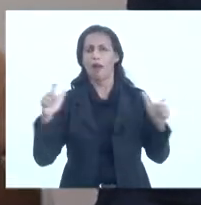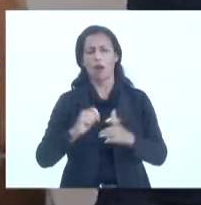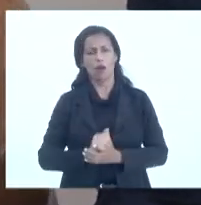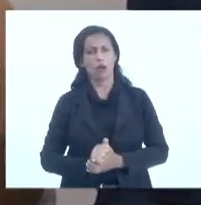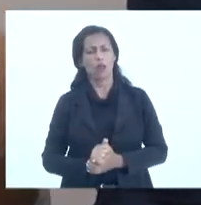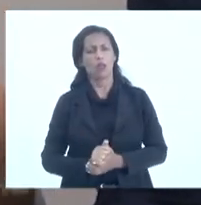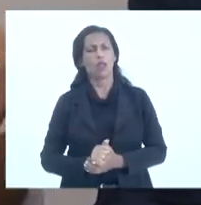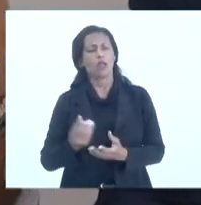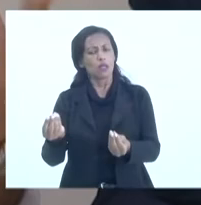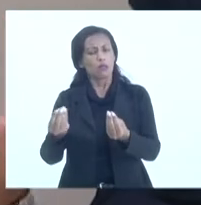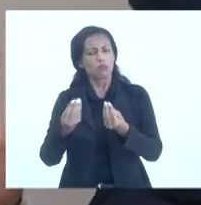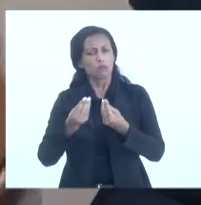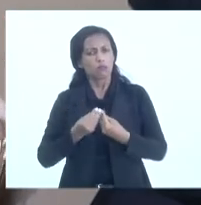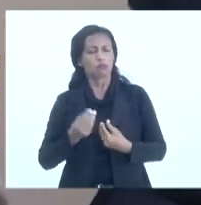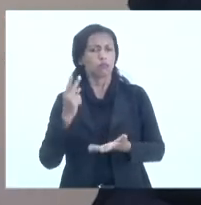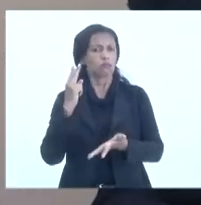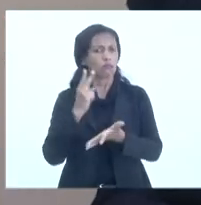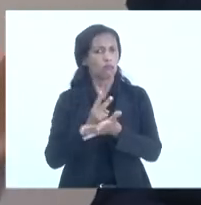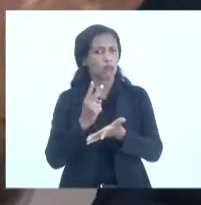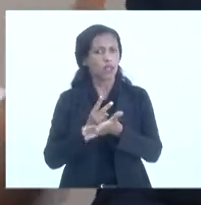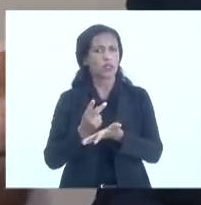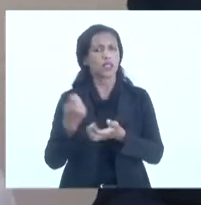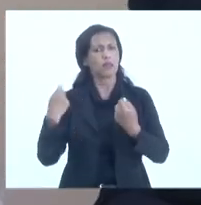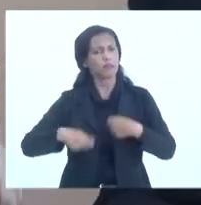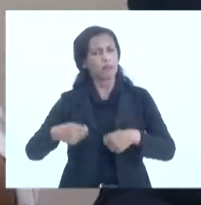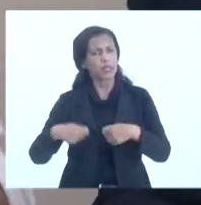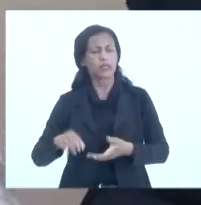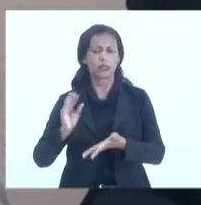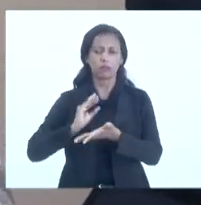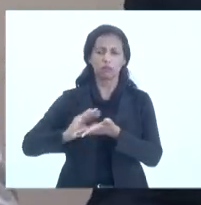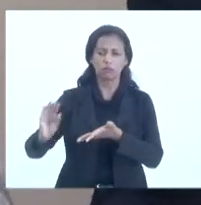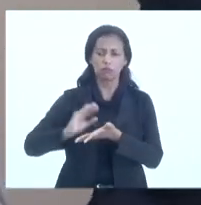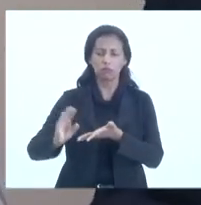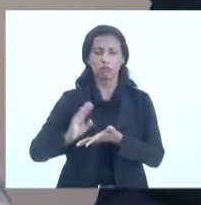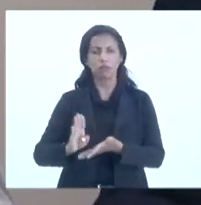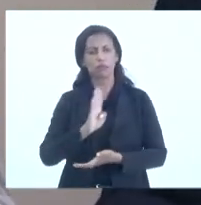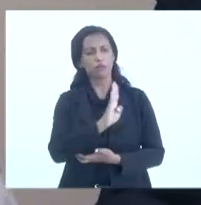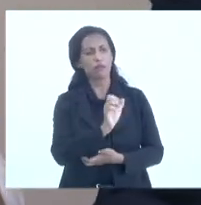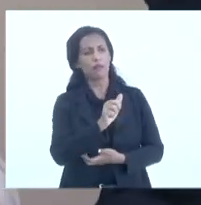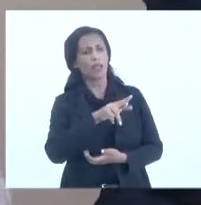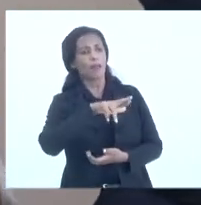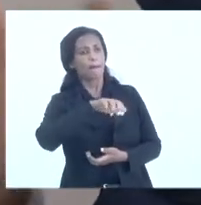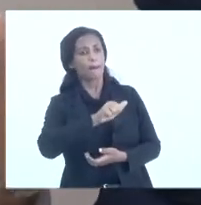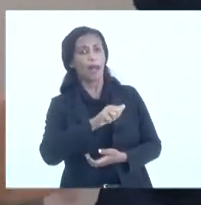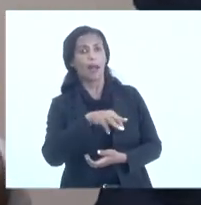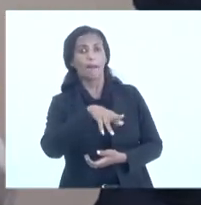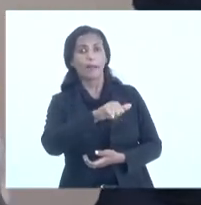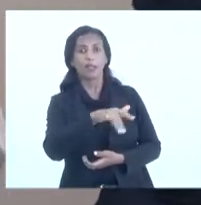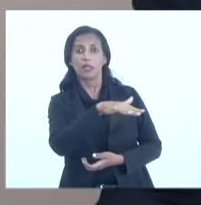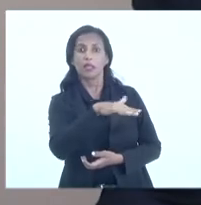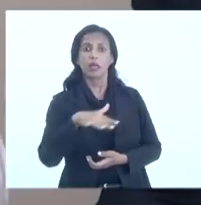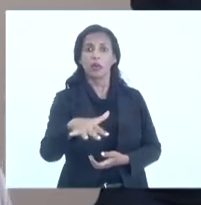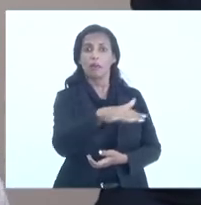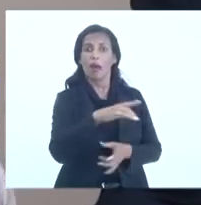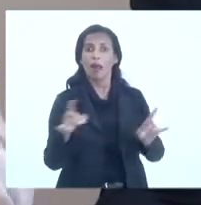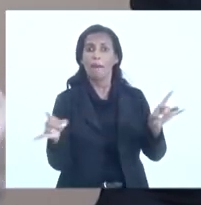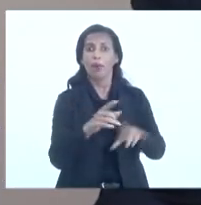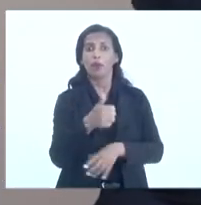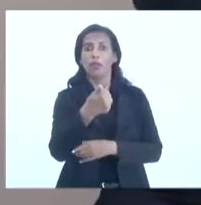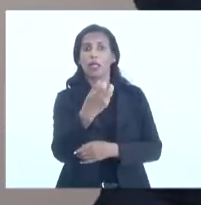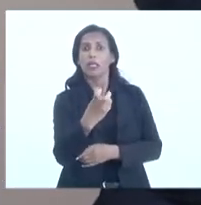e que nos demanda sempre investimento. Barra Mansa tem uma área especial de negócios pronta há 15